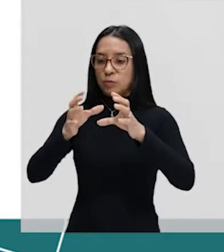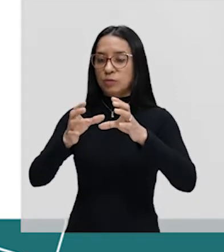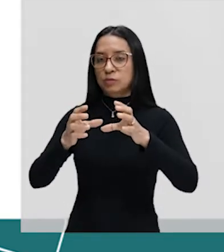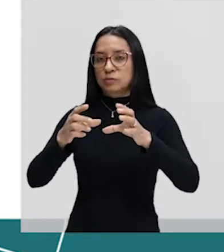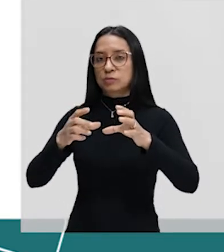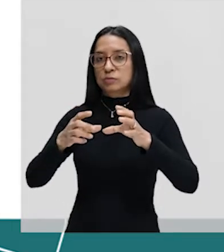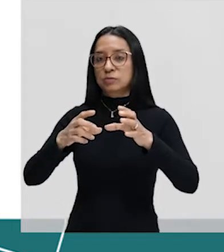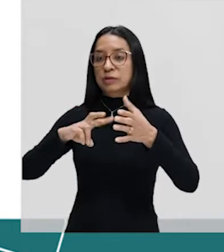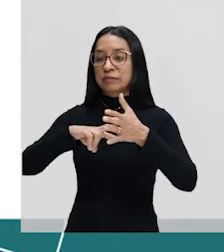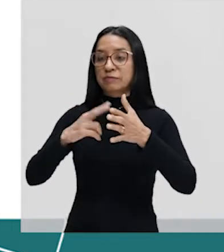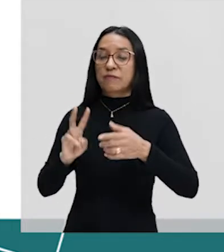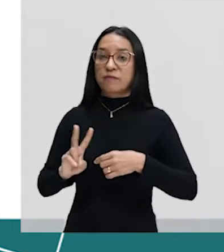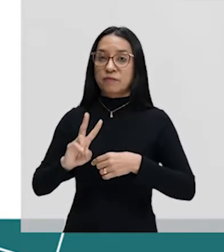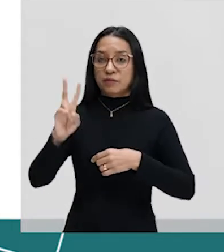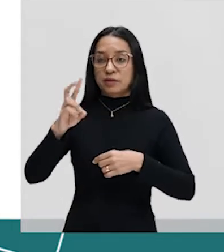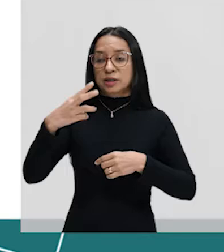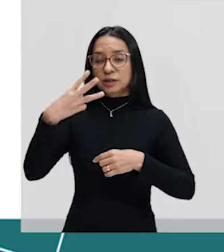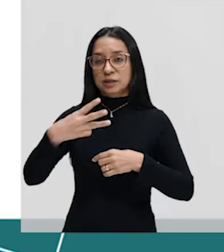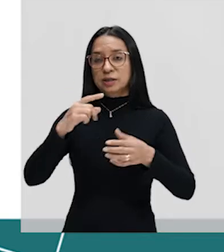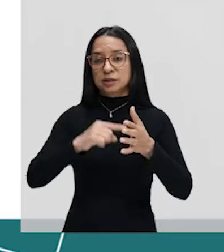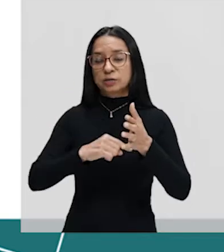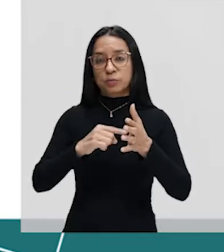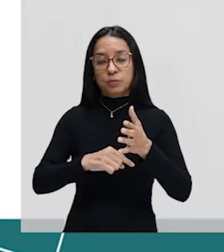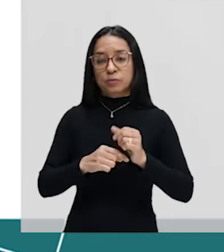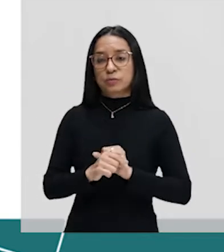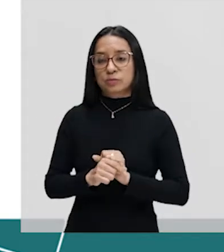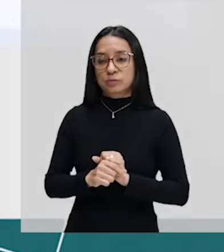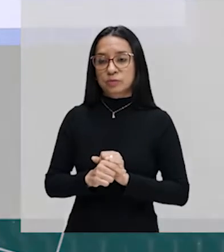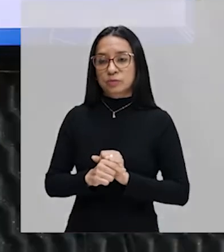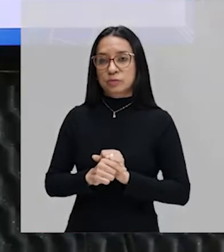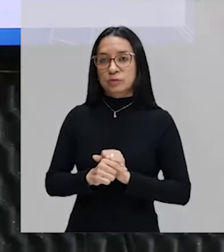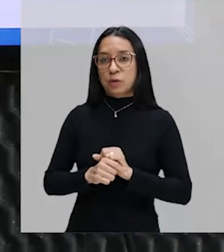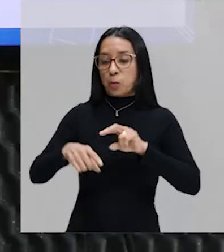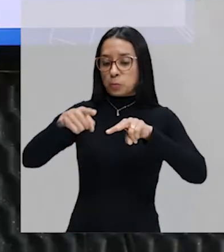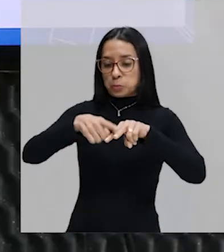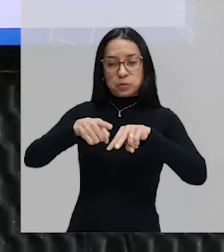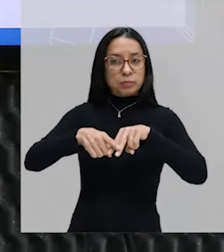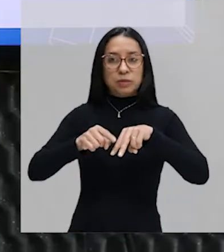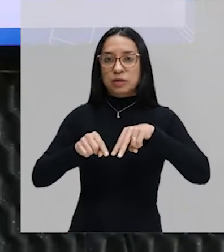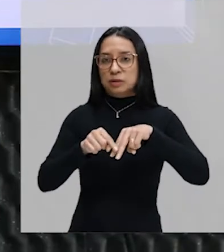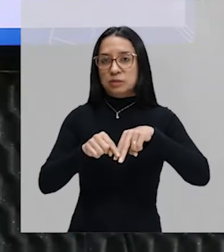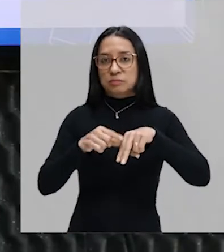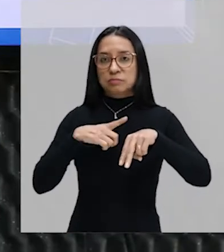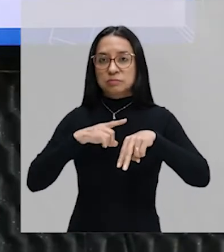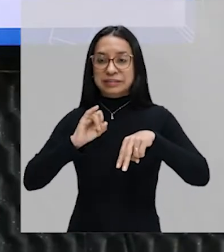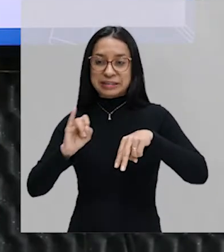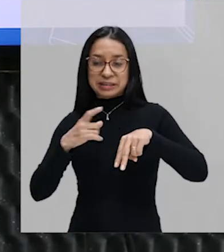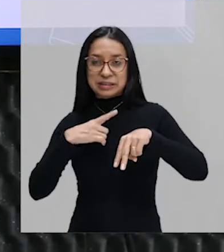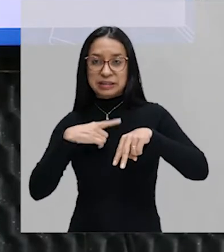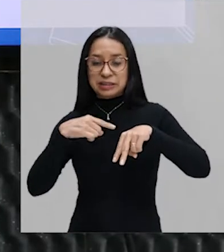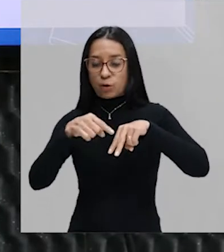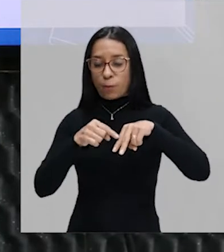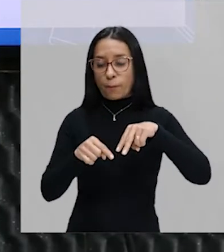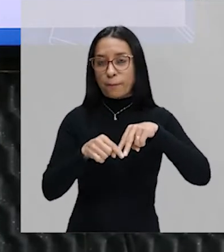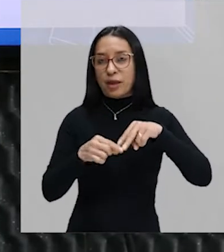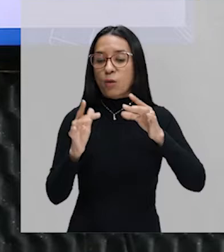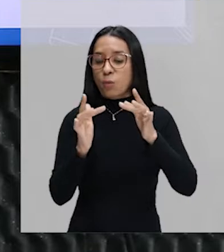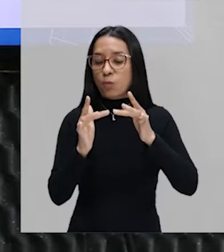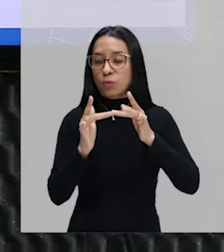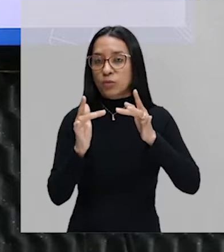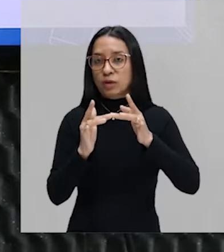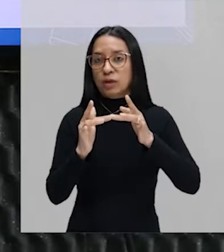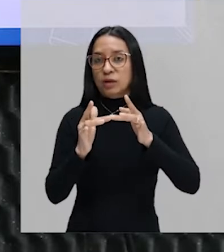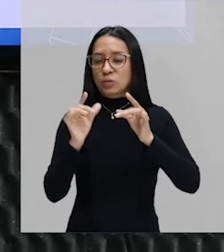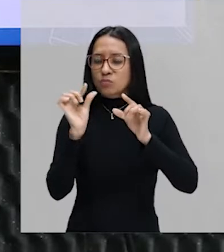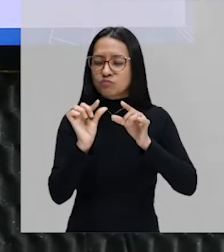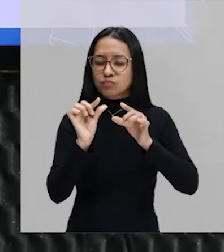3 pontos. Não pode estar tocando no basquete convencional os pés, né? Se tiver um pé, mínimo que seja um contato mínimo do